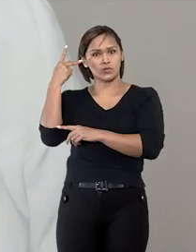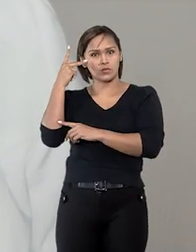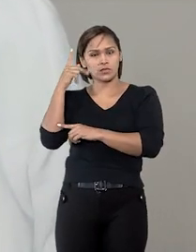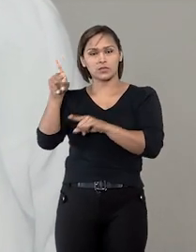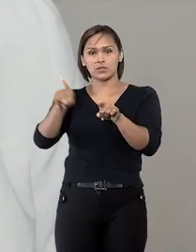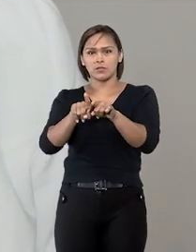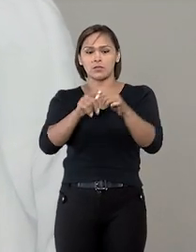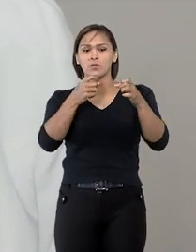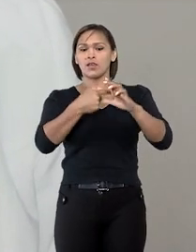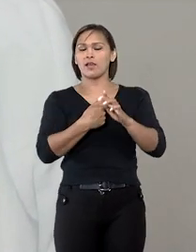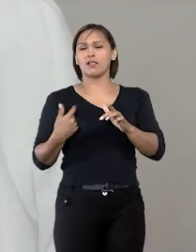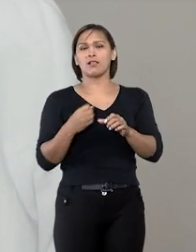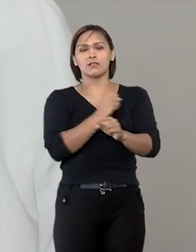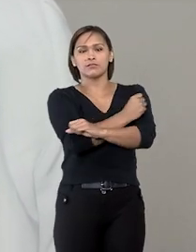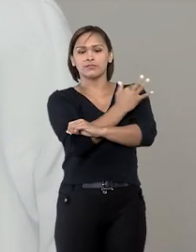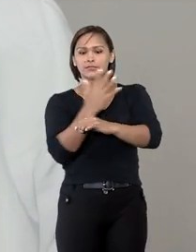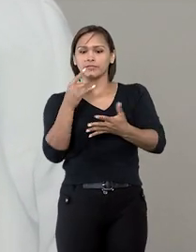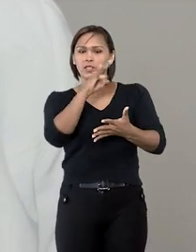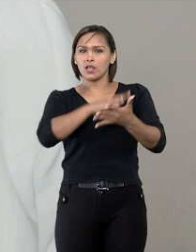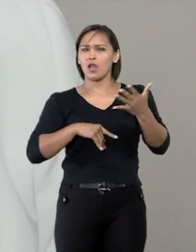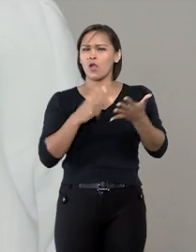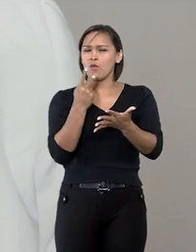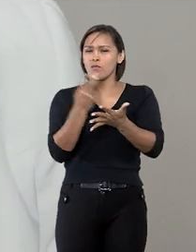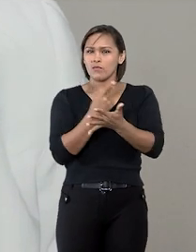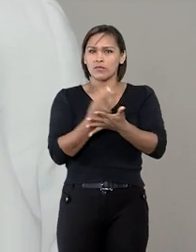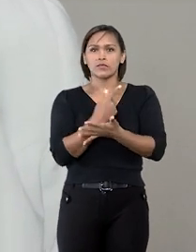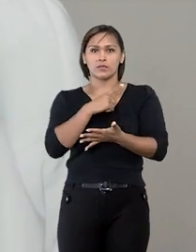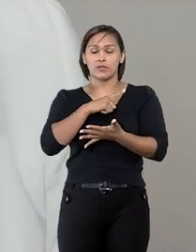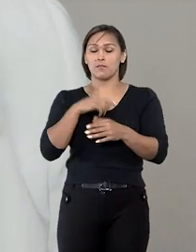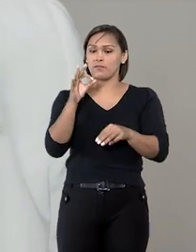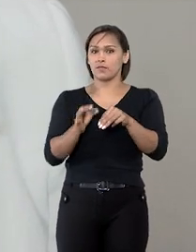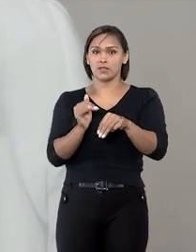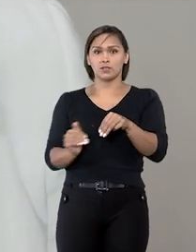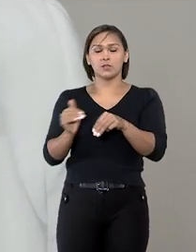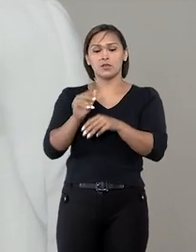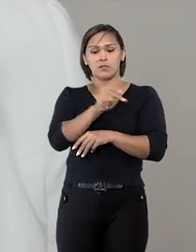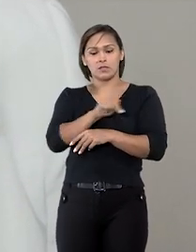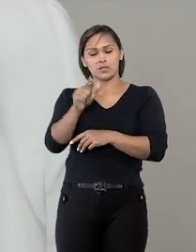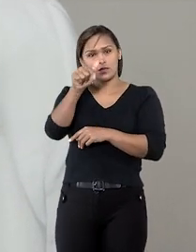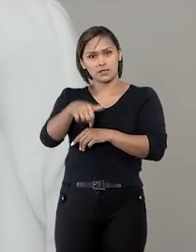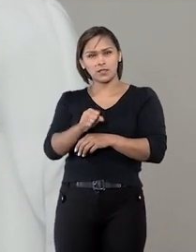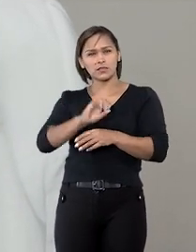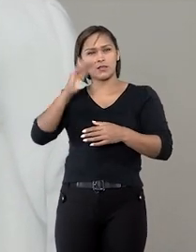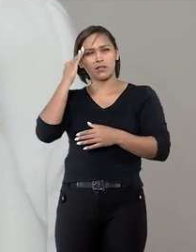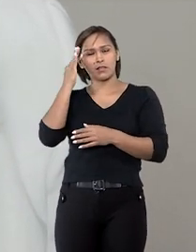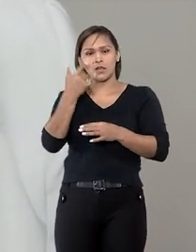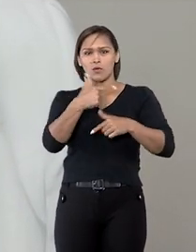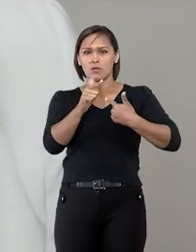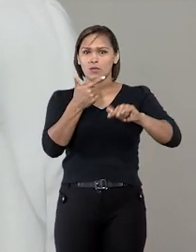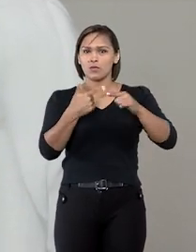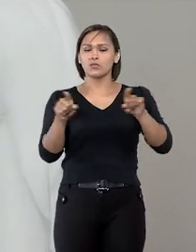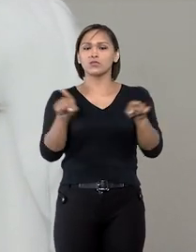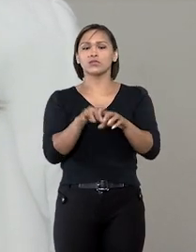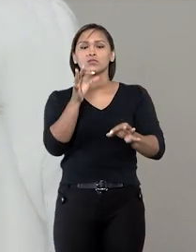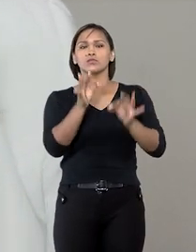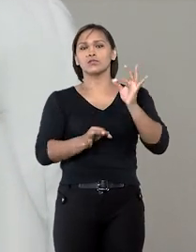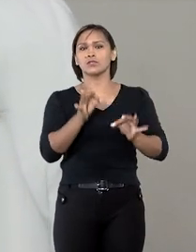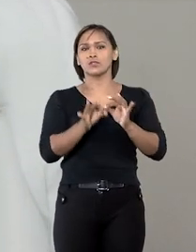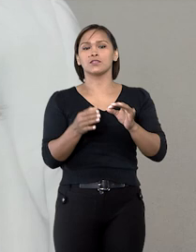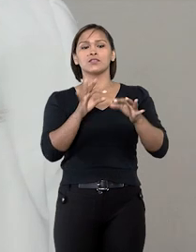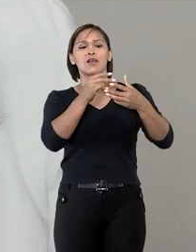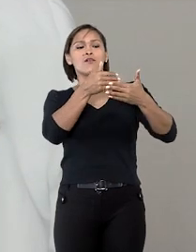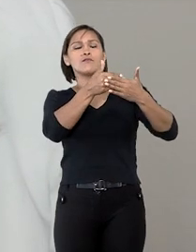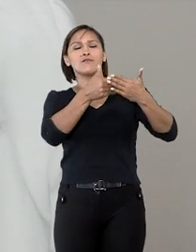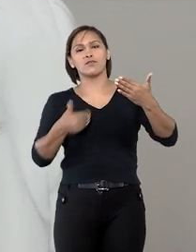sob o entendimento de que as licenças ambientais são irregulares. Mas o ministro Humberto Martins entendeu, entre outros pontos, que o